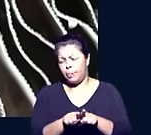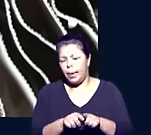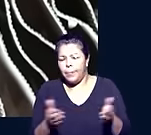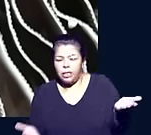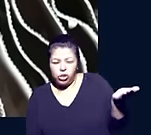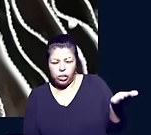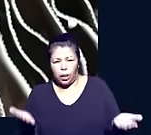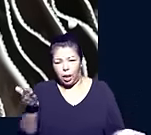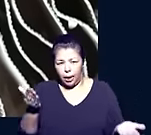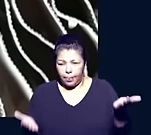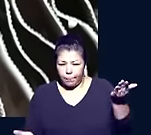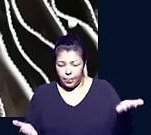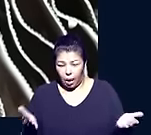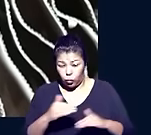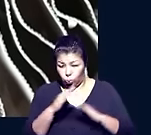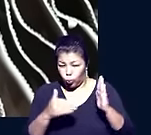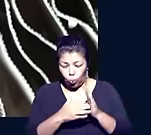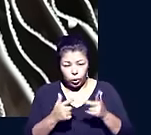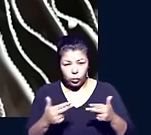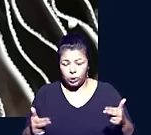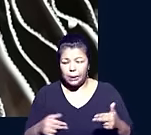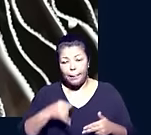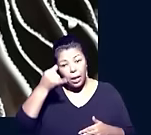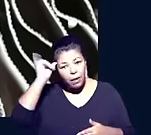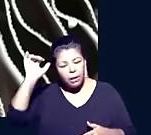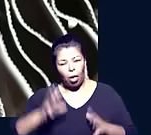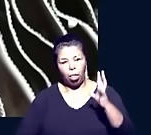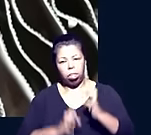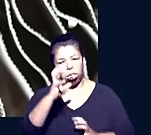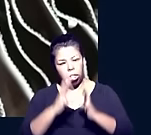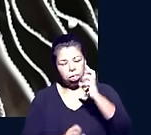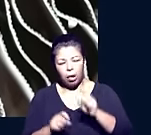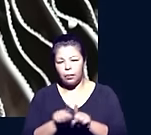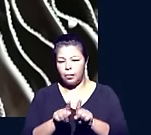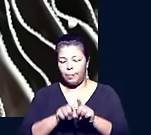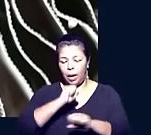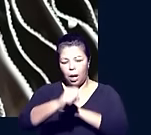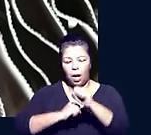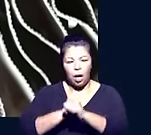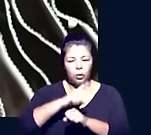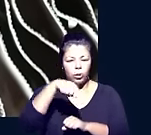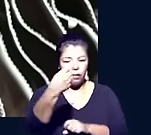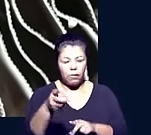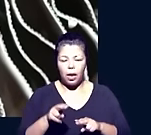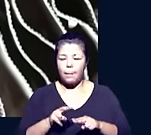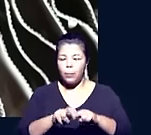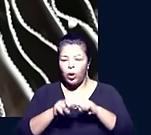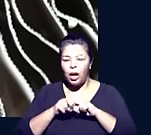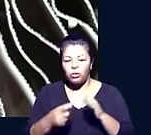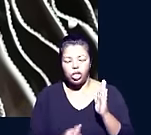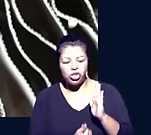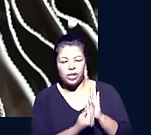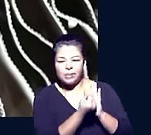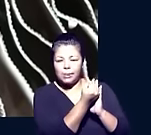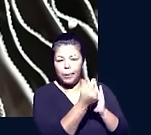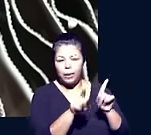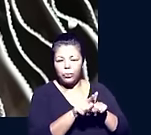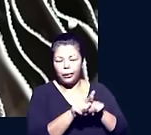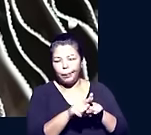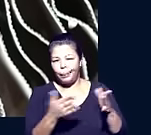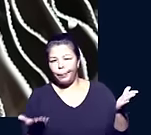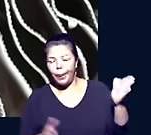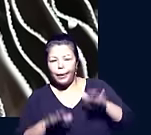haja canibalismo de disputas políticas no ano que vem por orçamento de programa de aceleração do crescimento